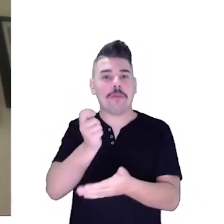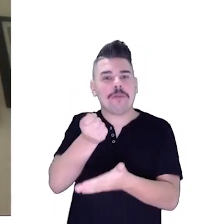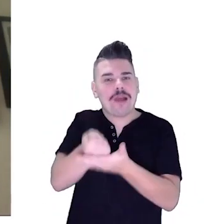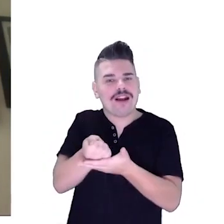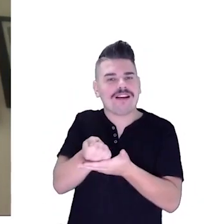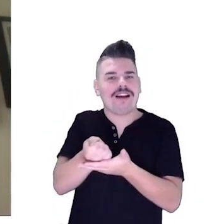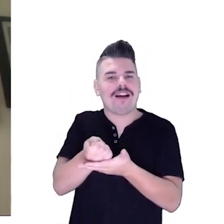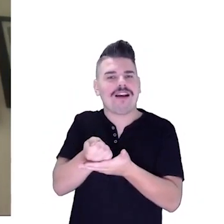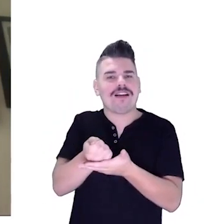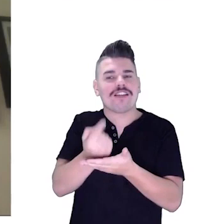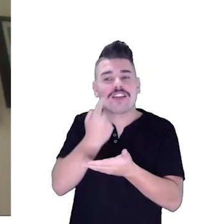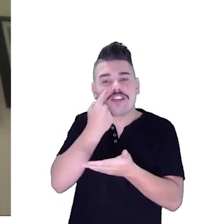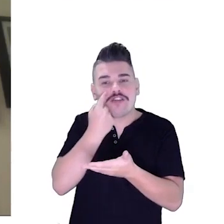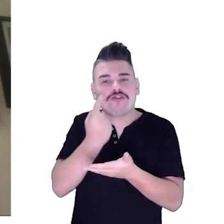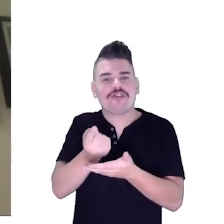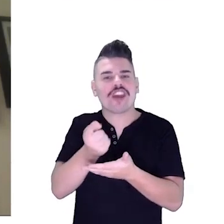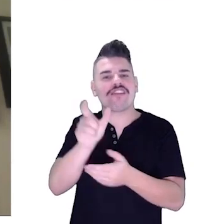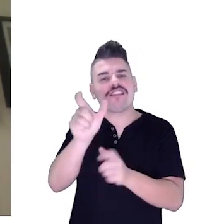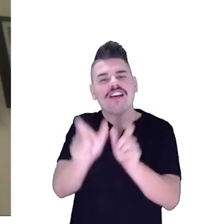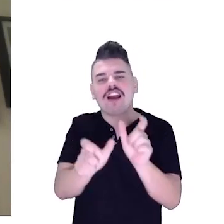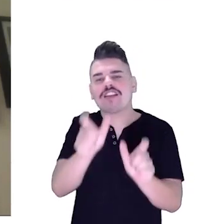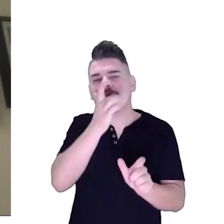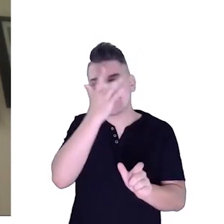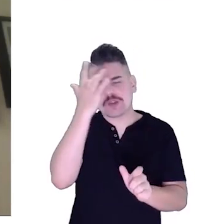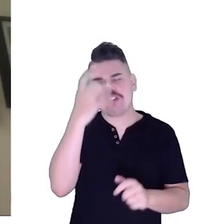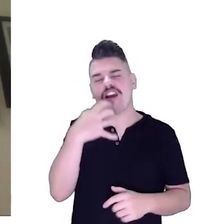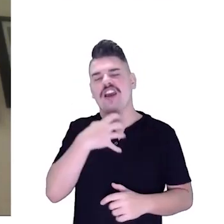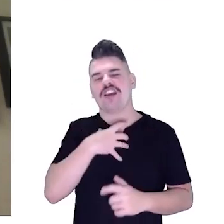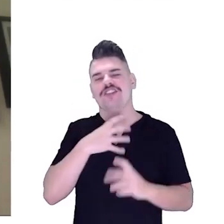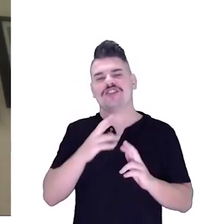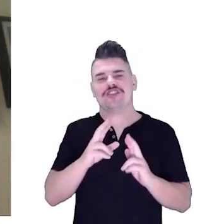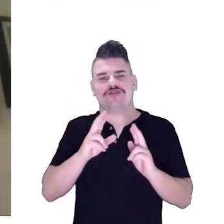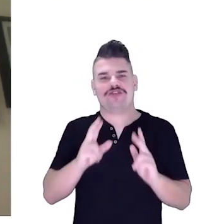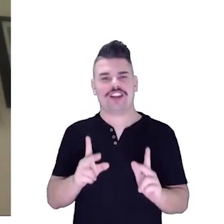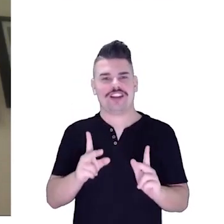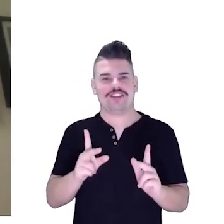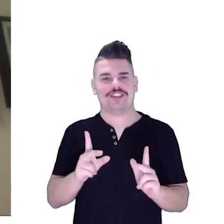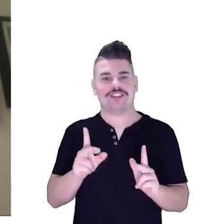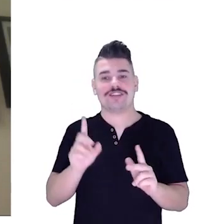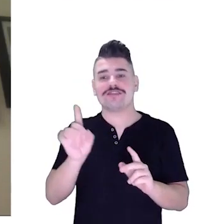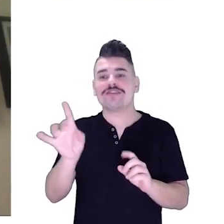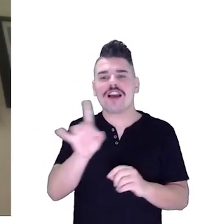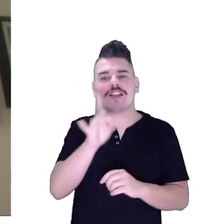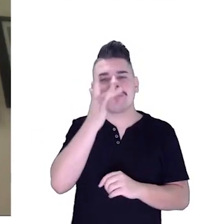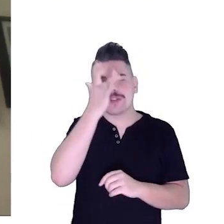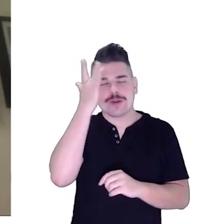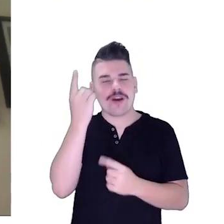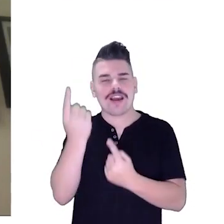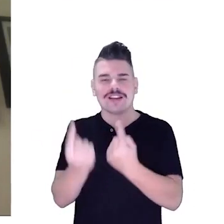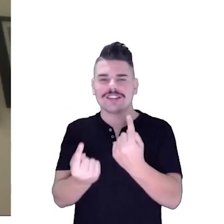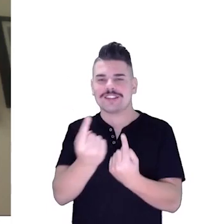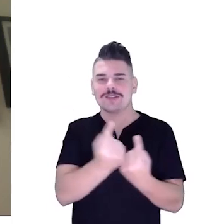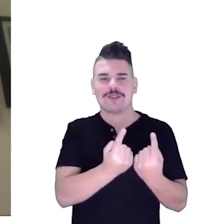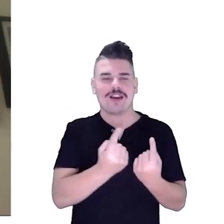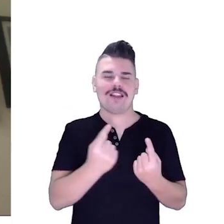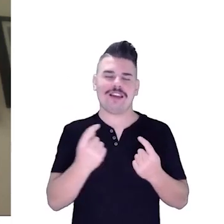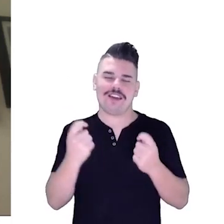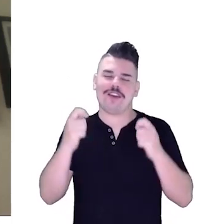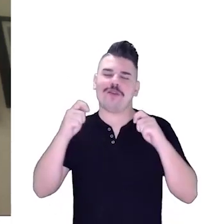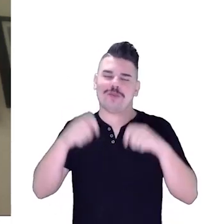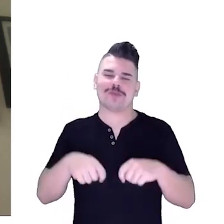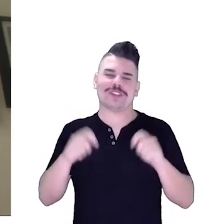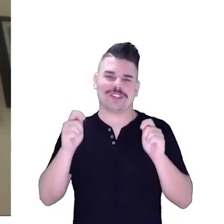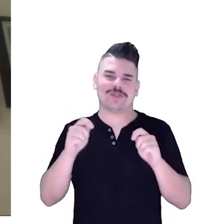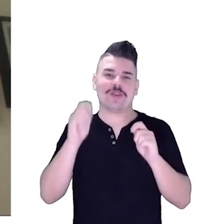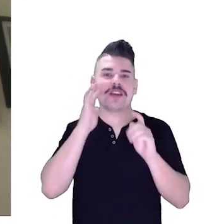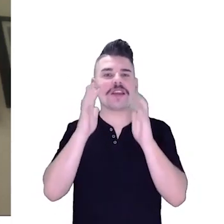possível pagar para ver, ser diferente, ser singular, né, e que é possível,